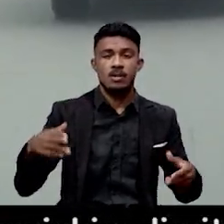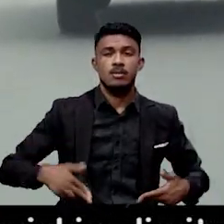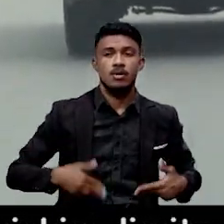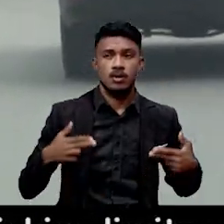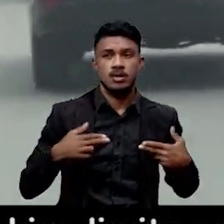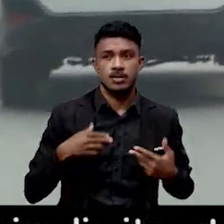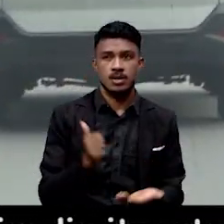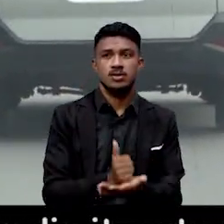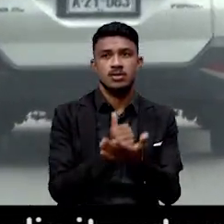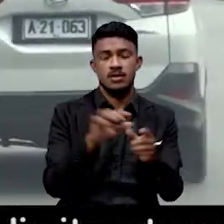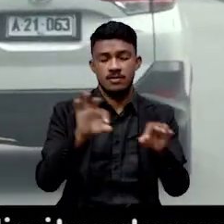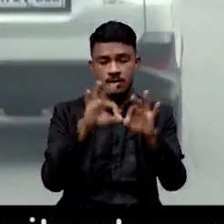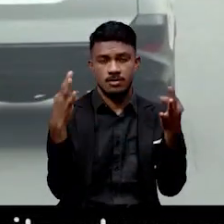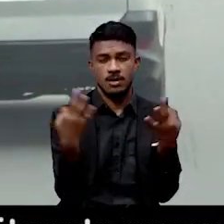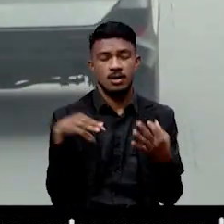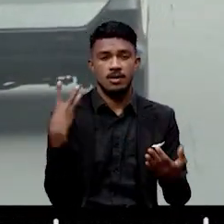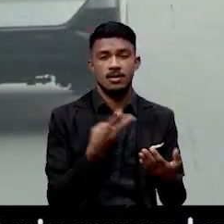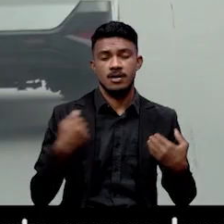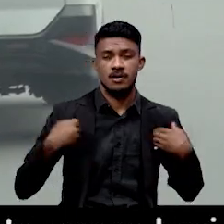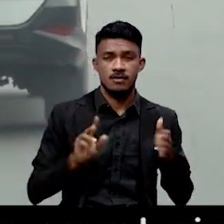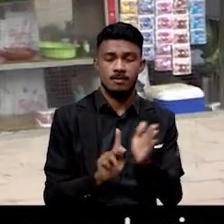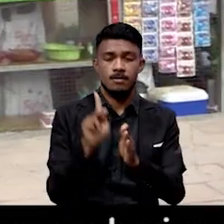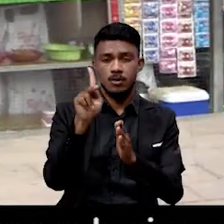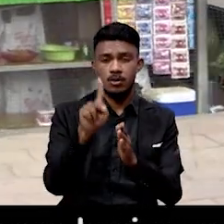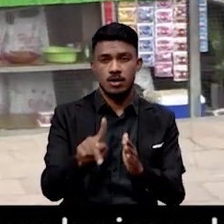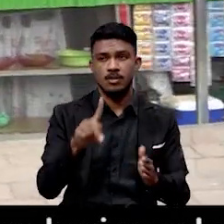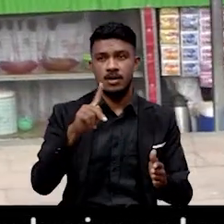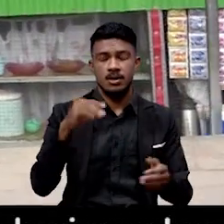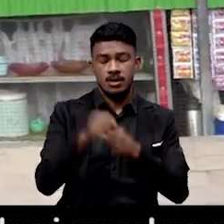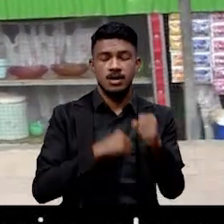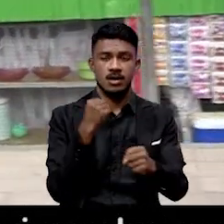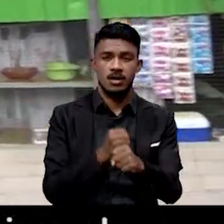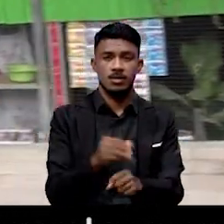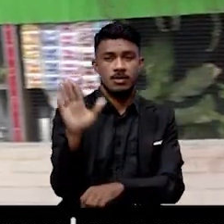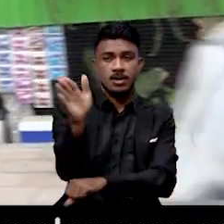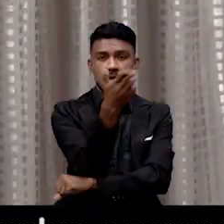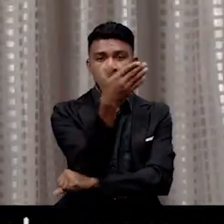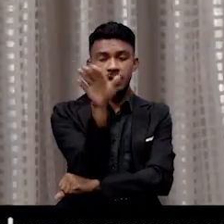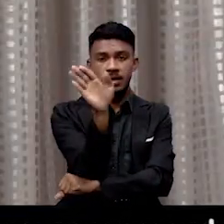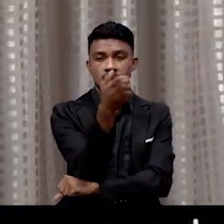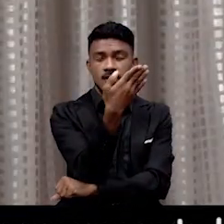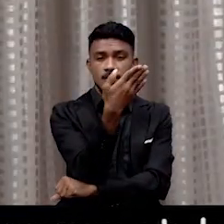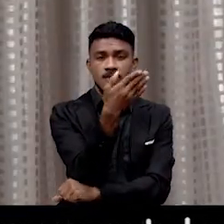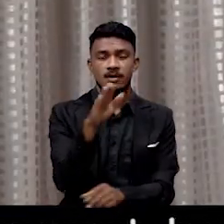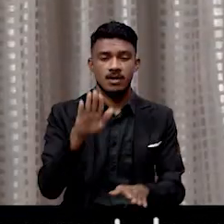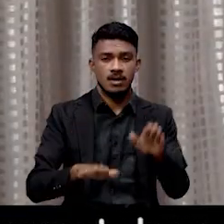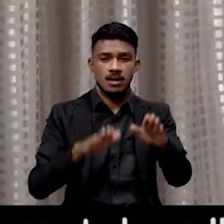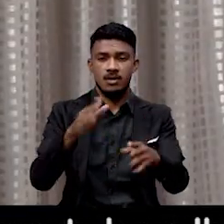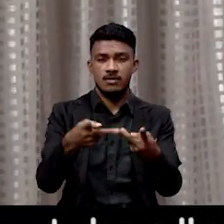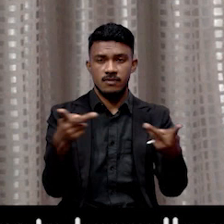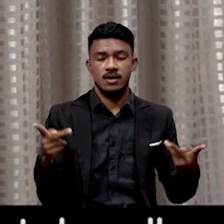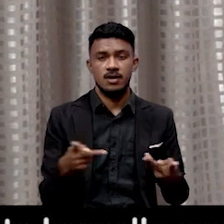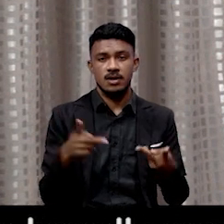mos iha programa kata tinantina kwaita tama na natal. Dalam sira ga trotoar sira loja serni te dala